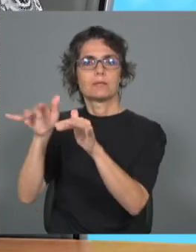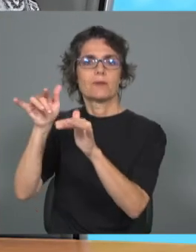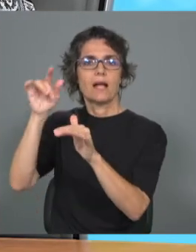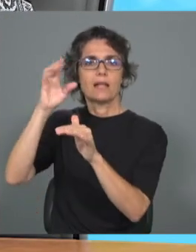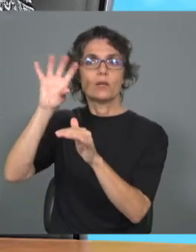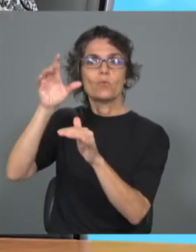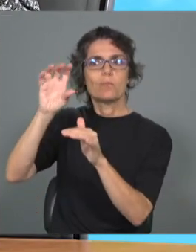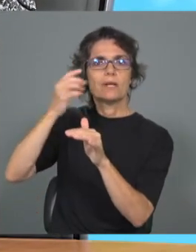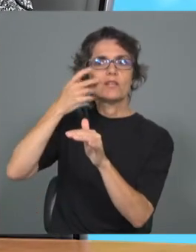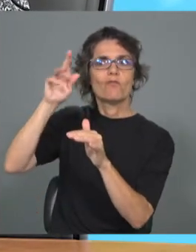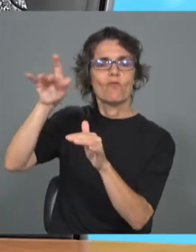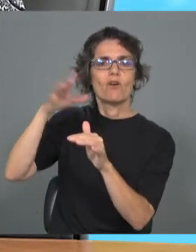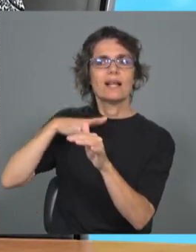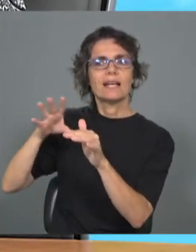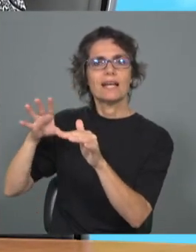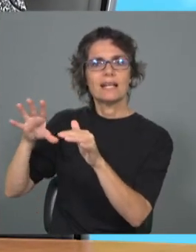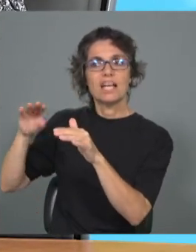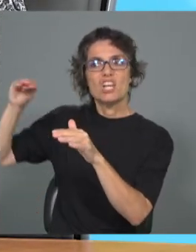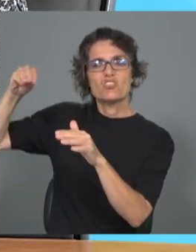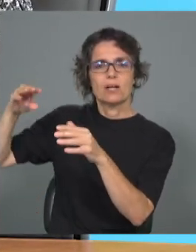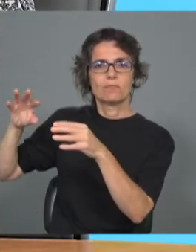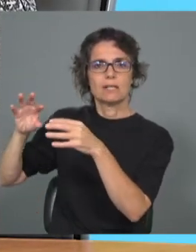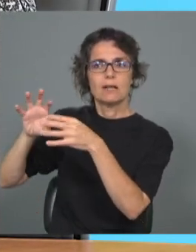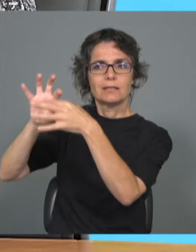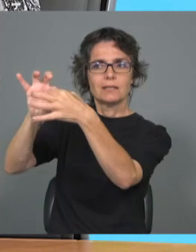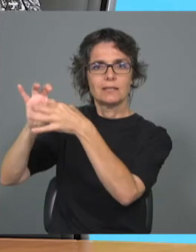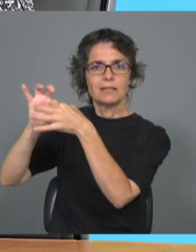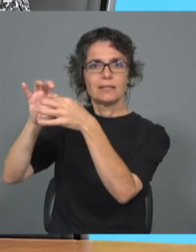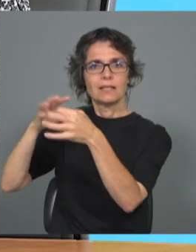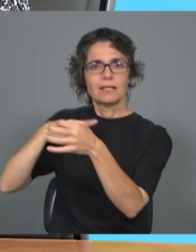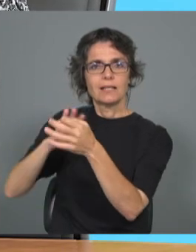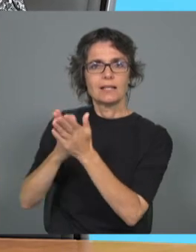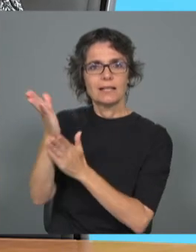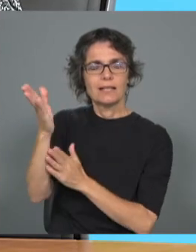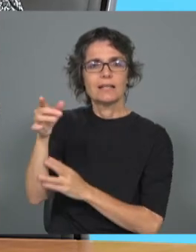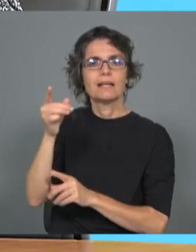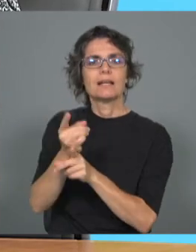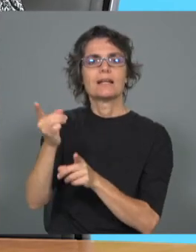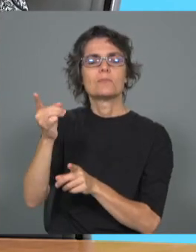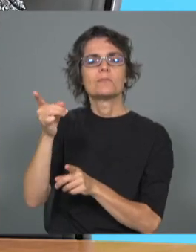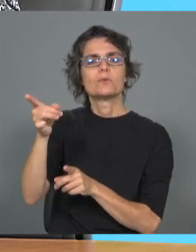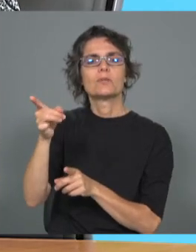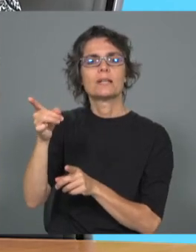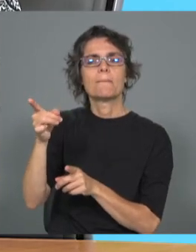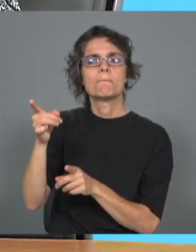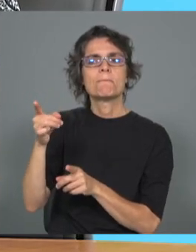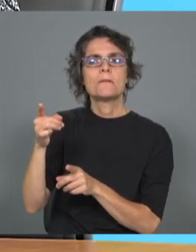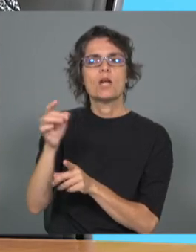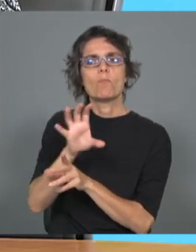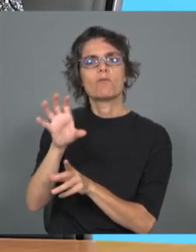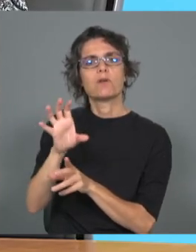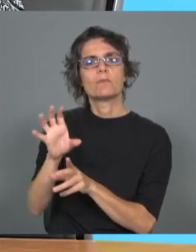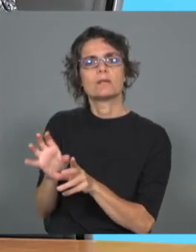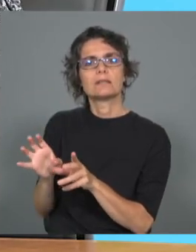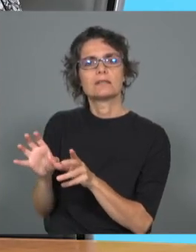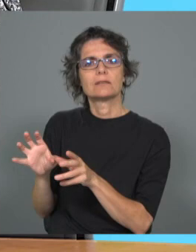porque têm uma comunidade que participa, mas também têm este potencial de chamar pessoas. E,